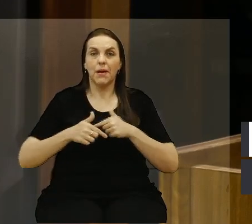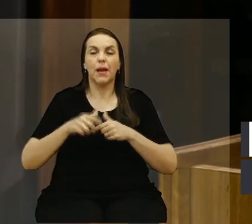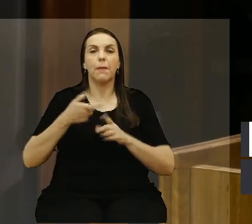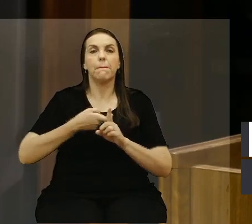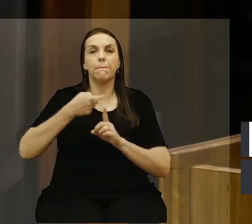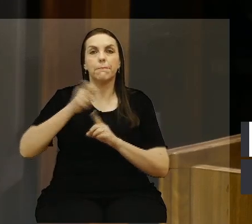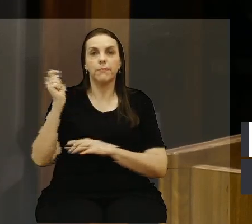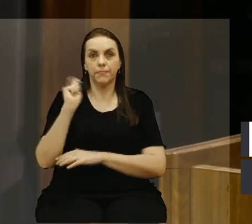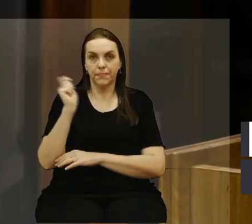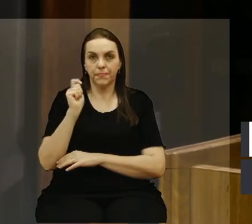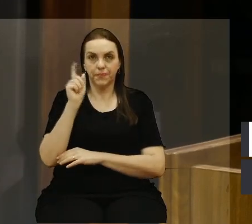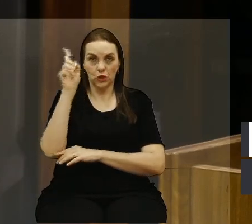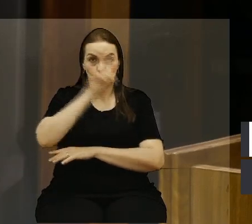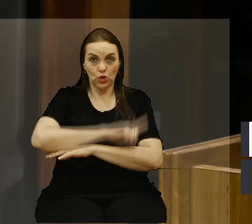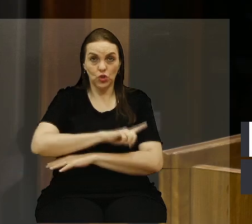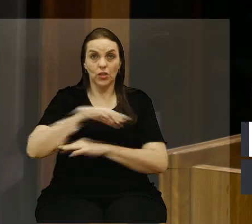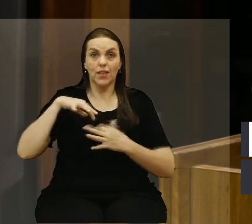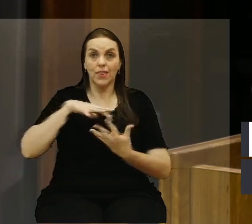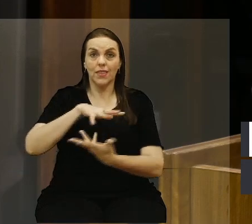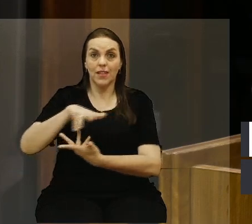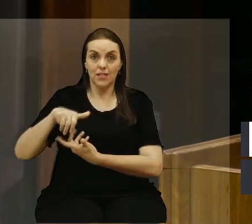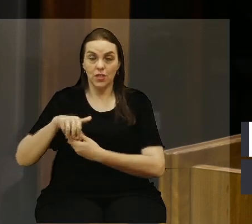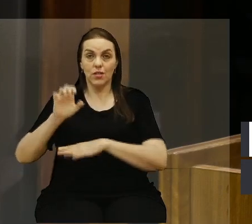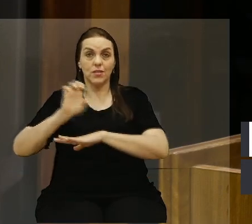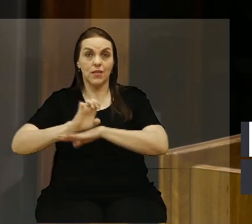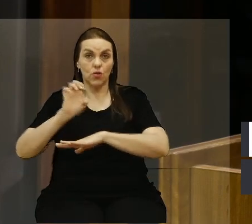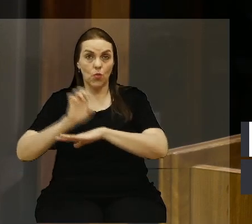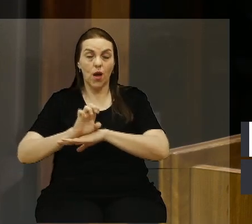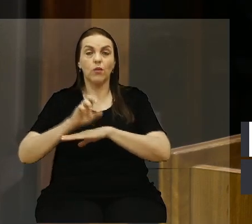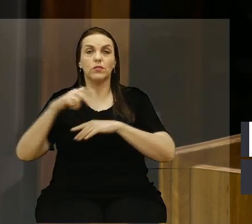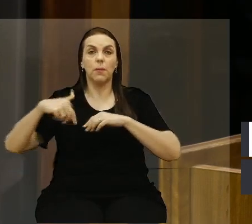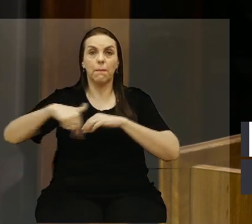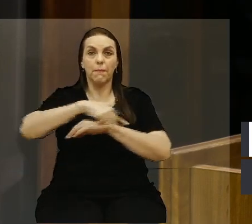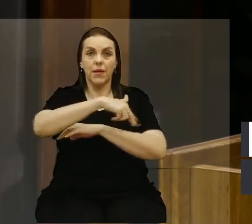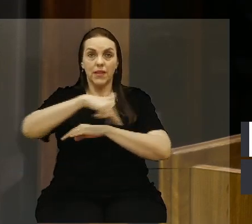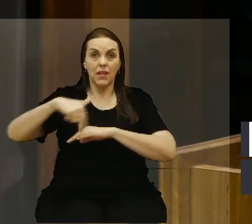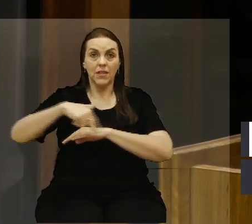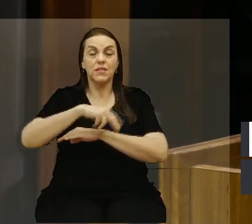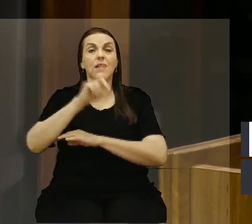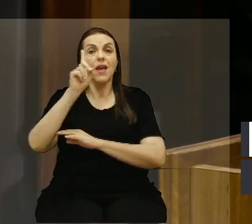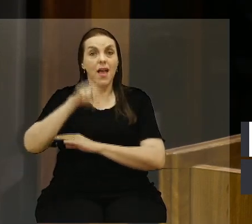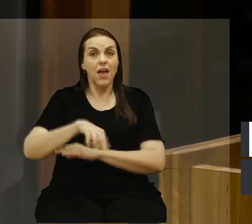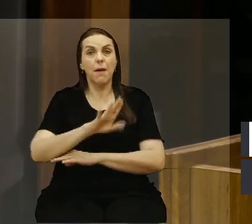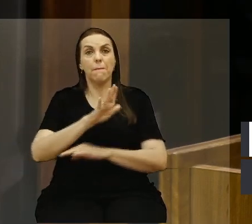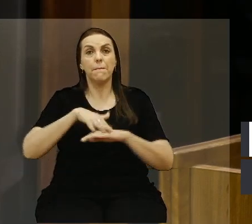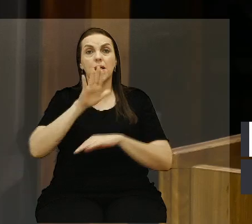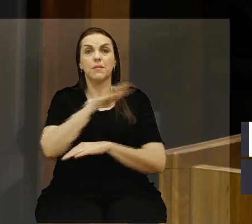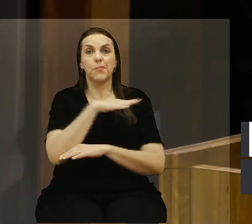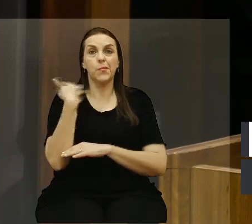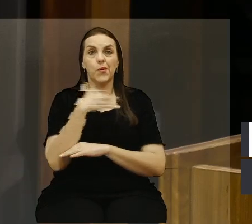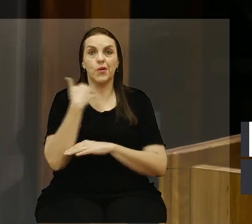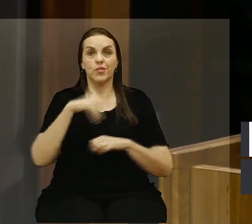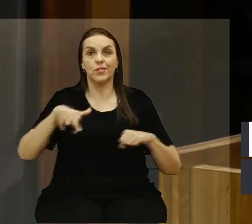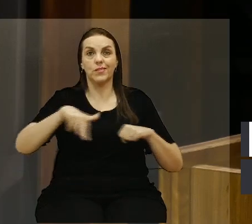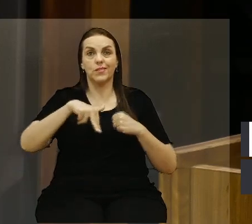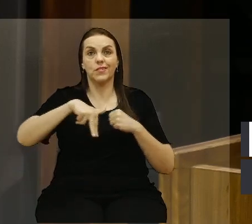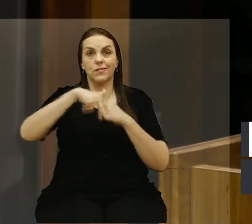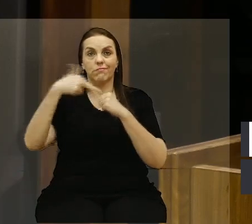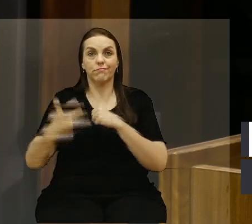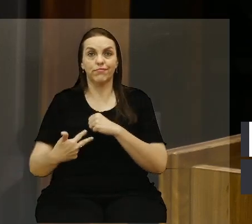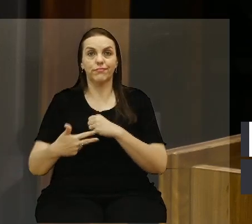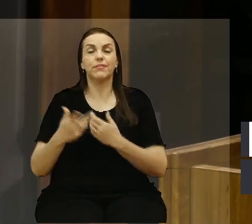Dia Internacional e Estadual do Pedestre, e é o mês que nós temos mais mortes por atropelamento. Então nós também estamos